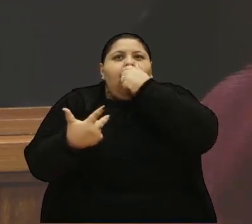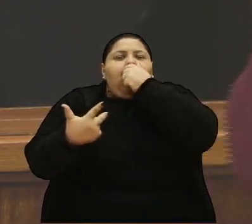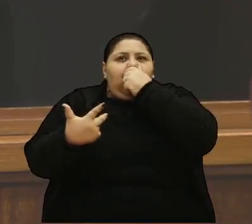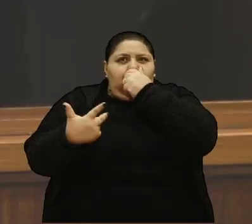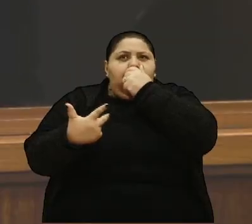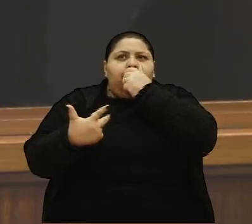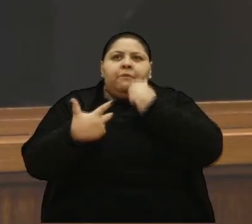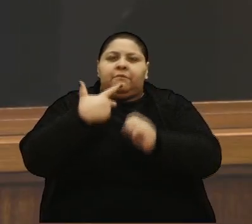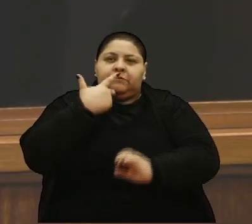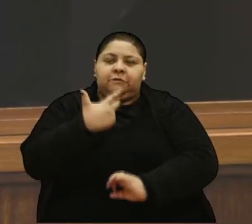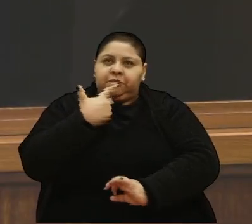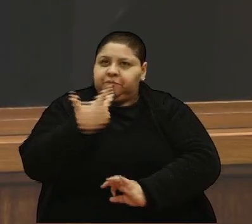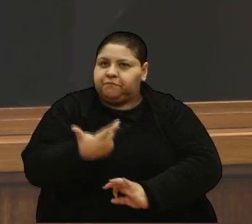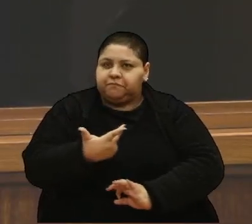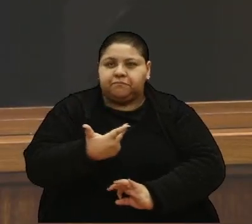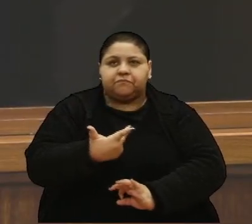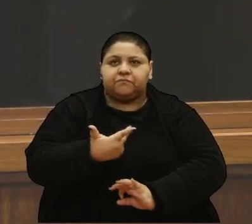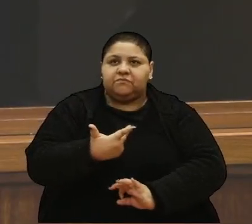fala